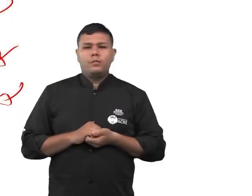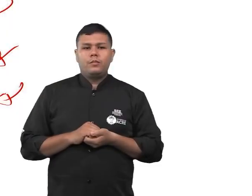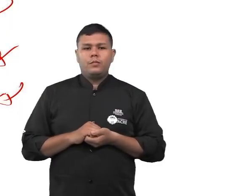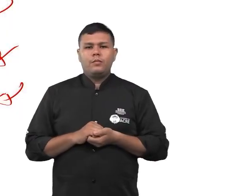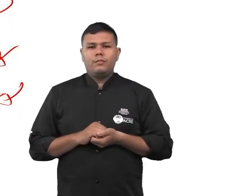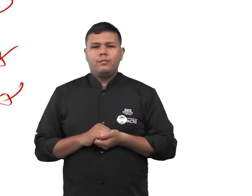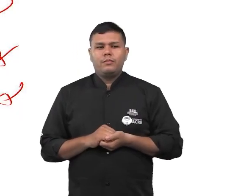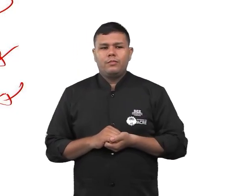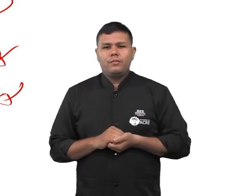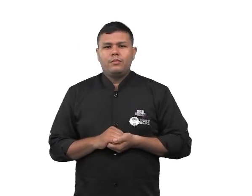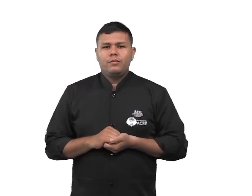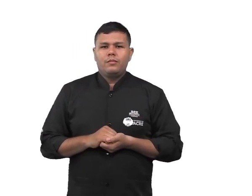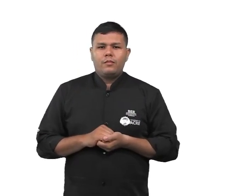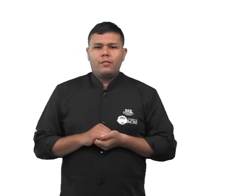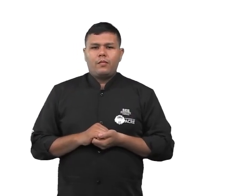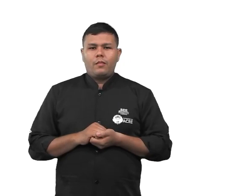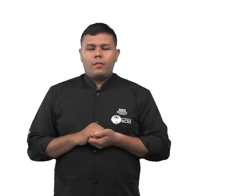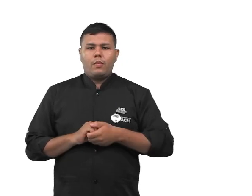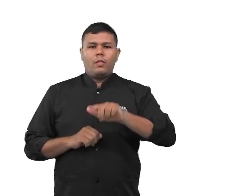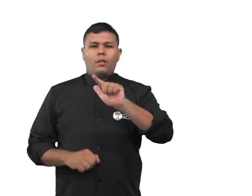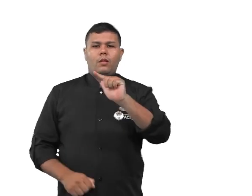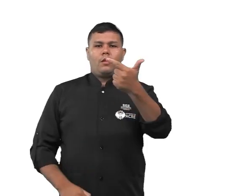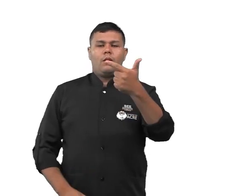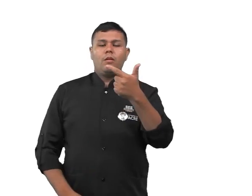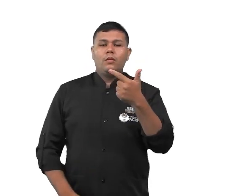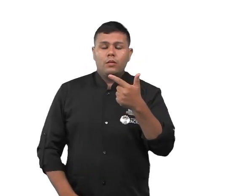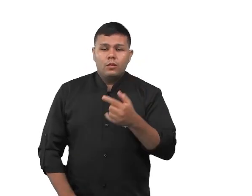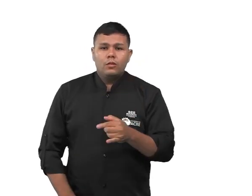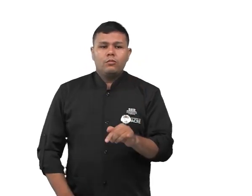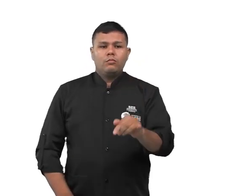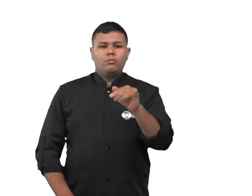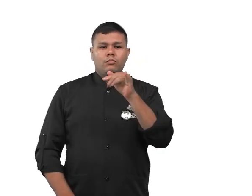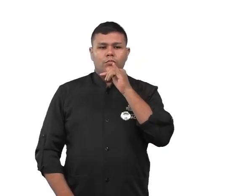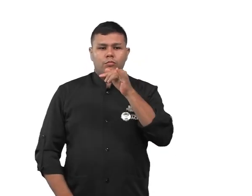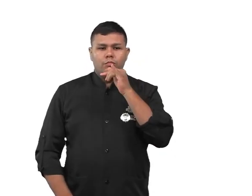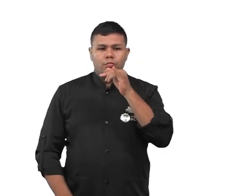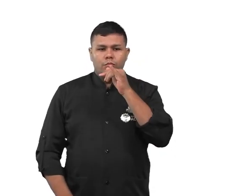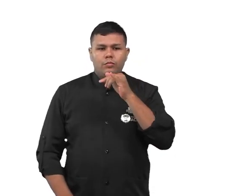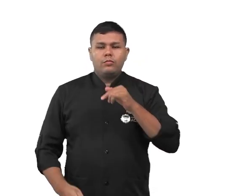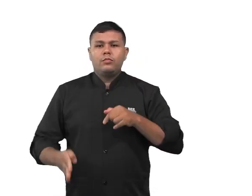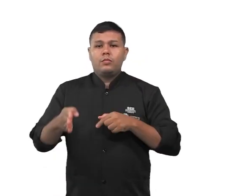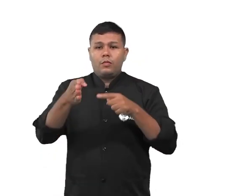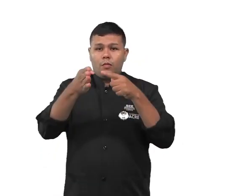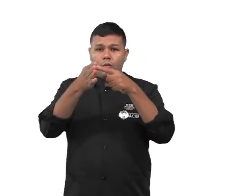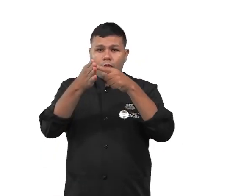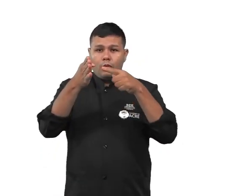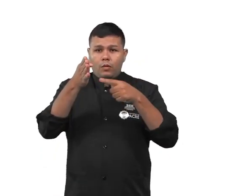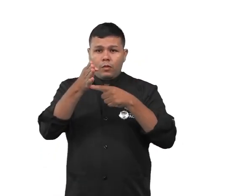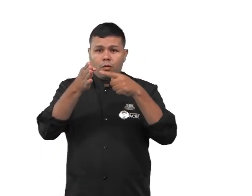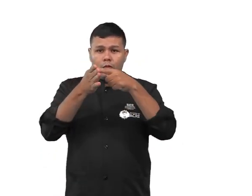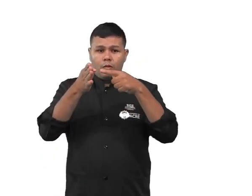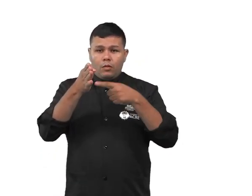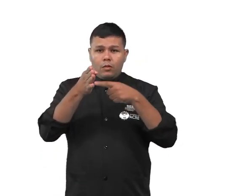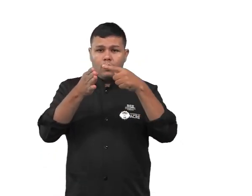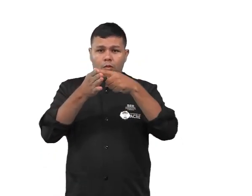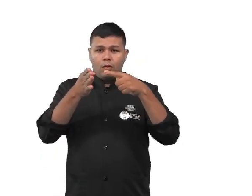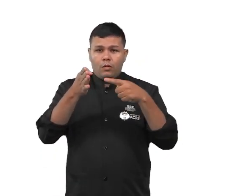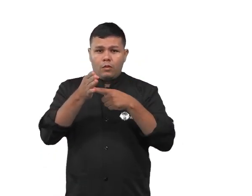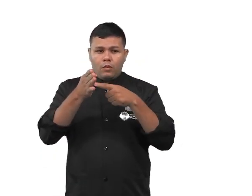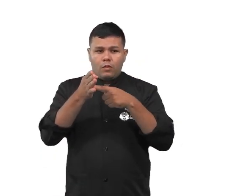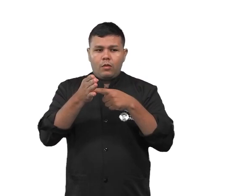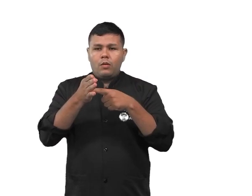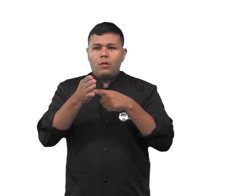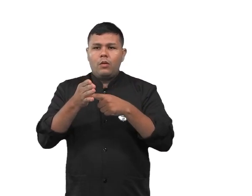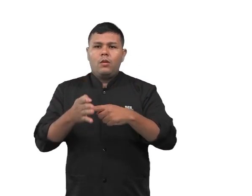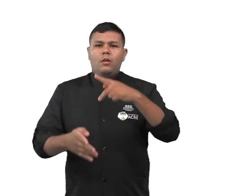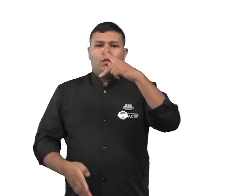lá. Nós temos agora um outro exemplo aqui, ó, de prismas, tá? Outro quadro resumo de prisma. A gente tem um prisma chamado pentagonal, tá